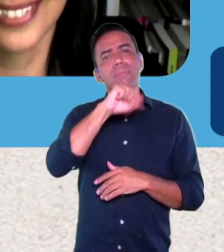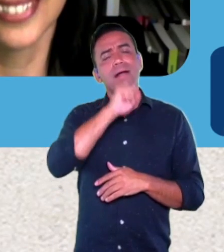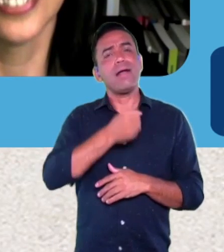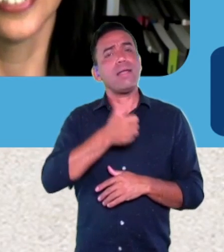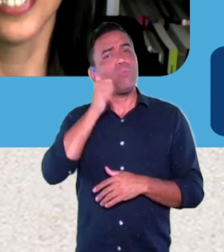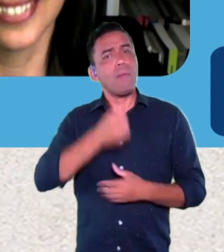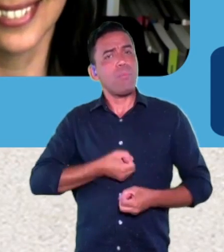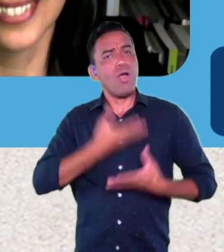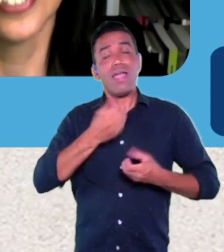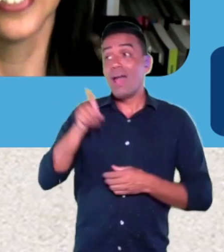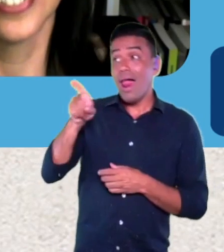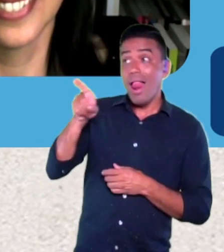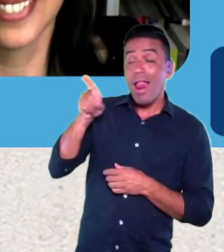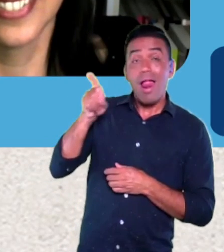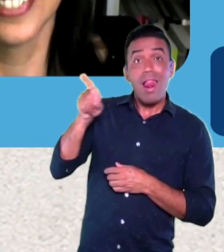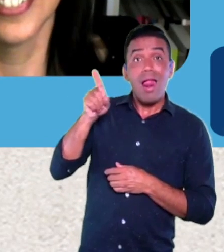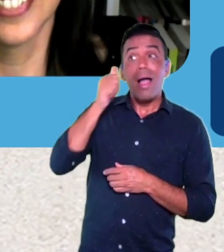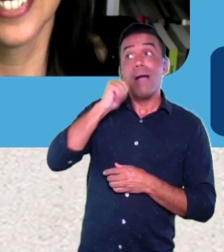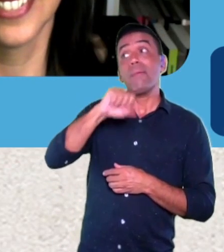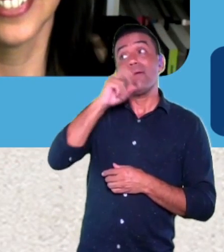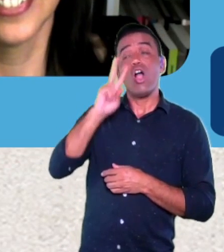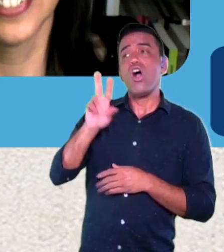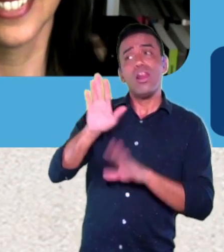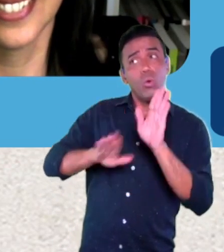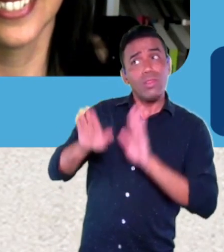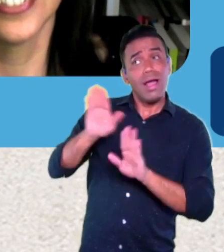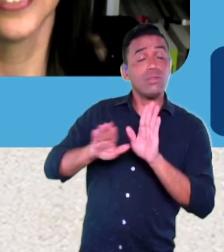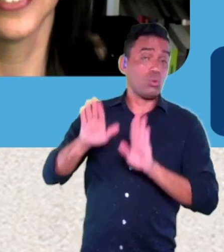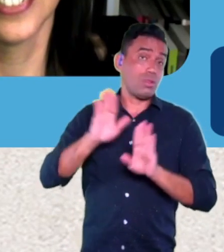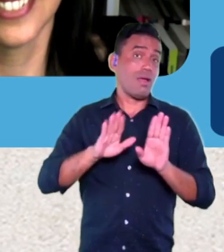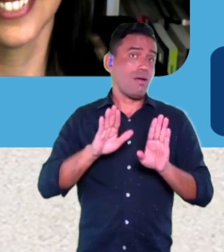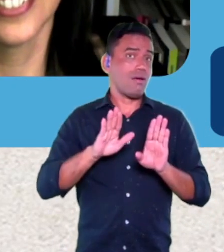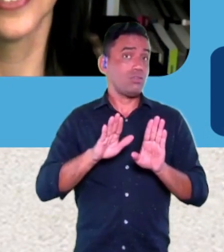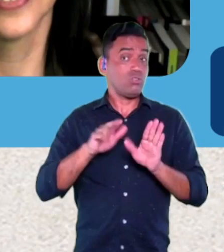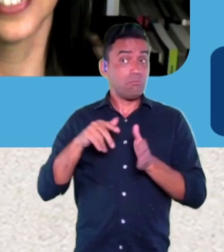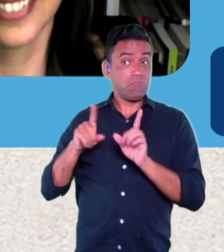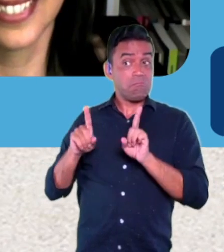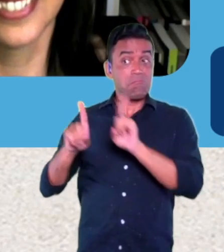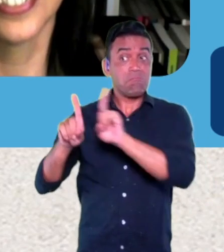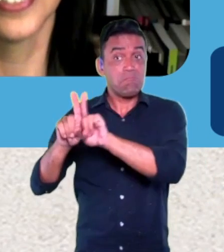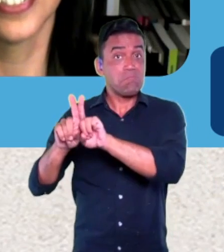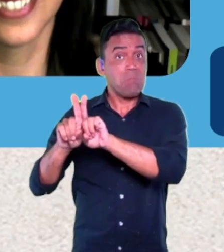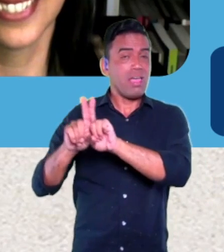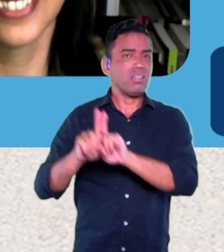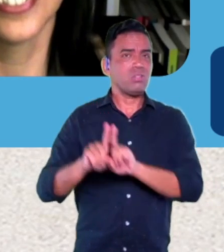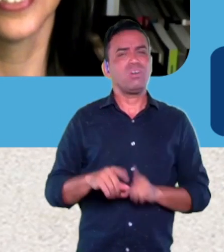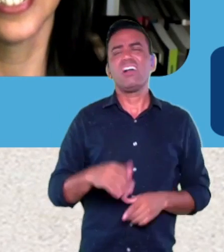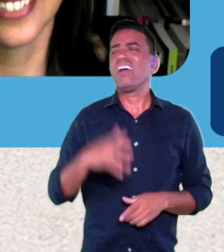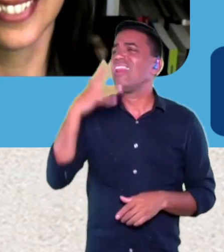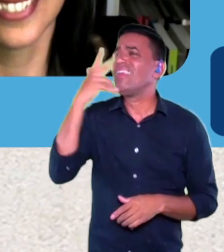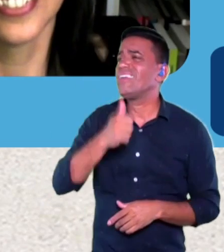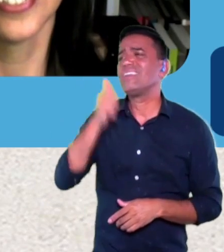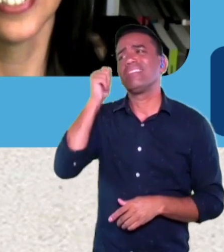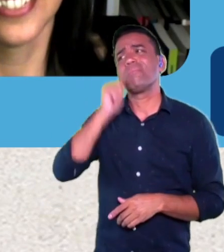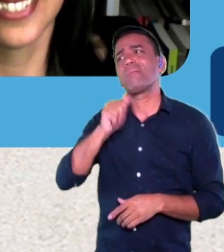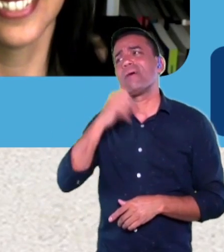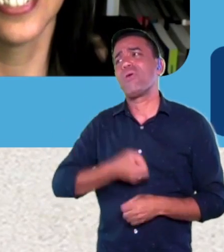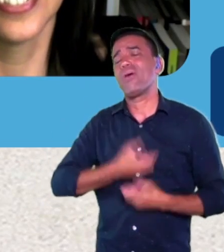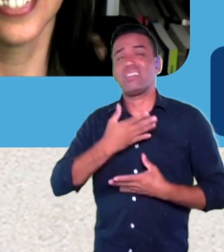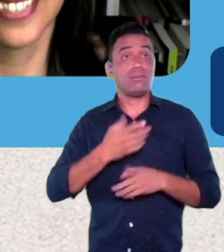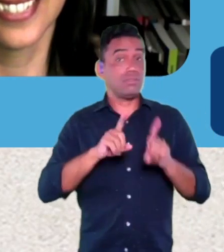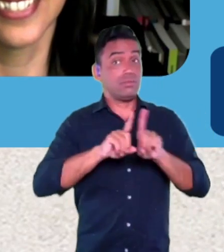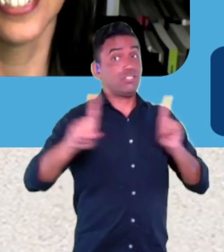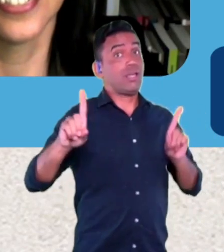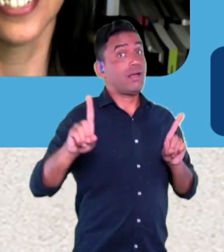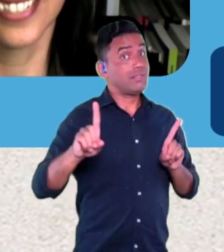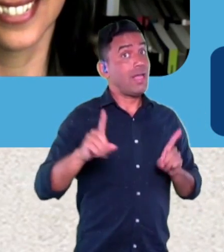onde? Bem ali. Olhe lá, cuidado, cuidado. Não chegue muito perto. Que linda, mamãe. Mantenha a distância, ela